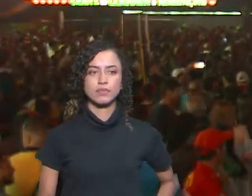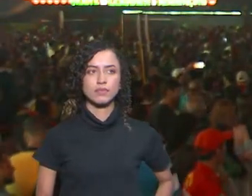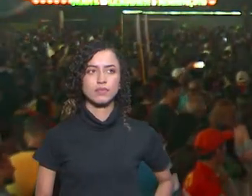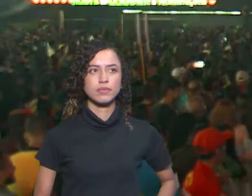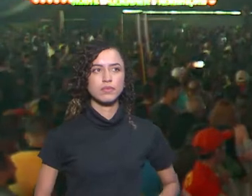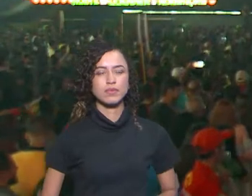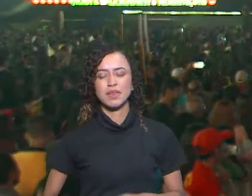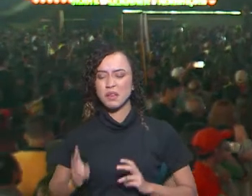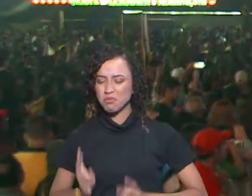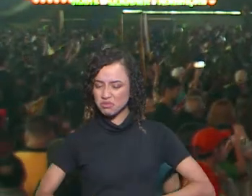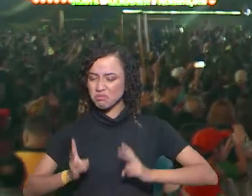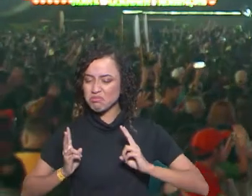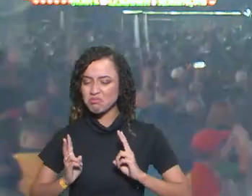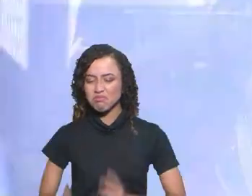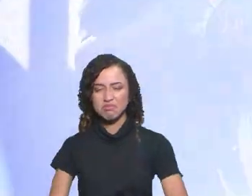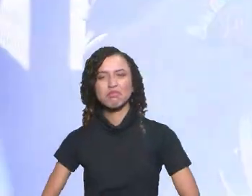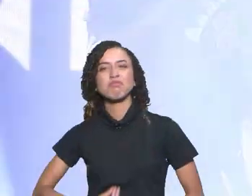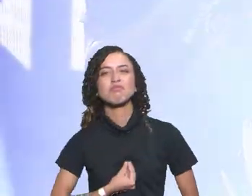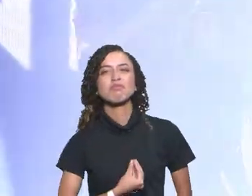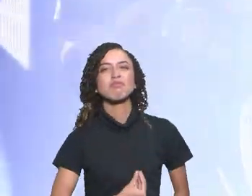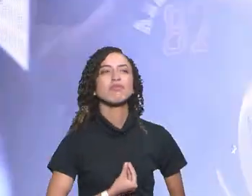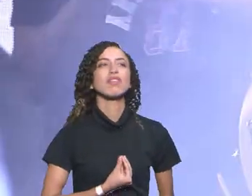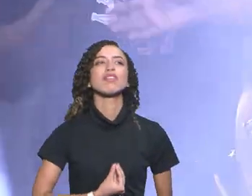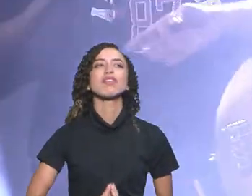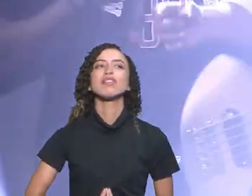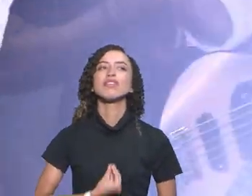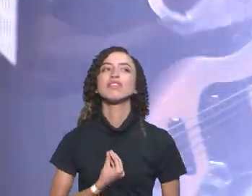por toda minha vida